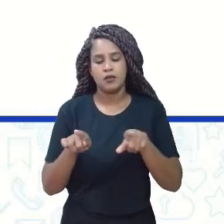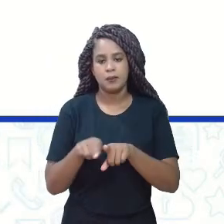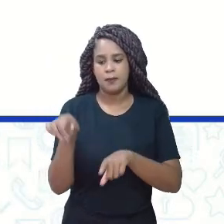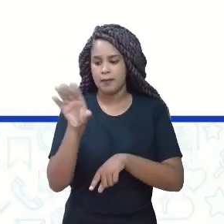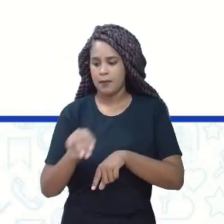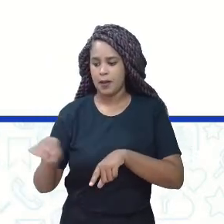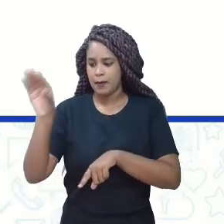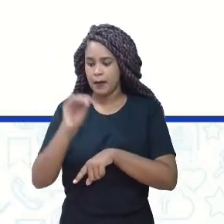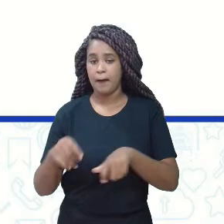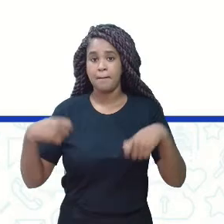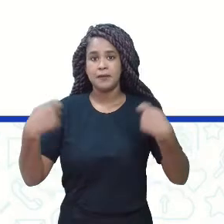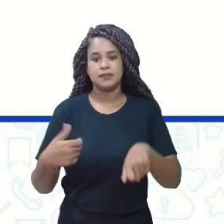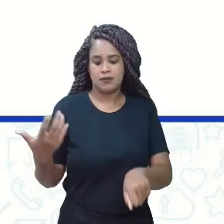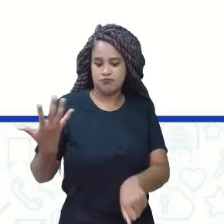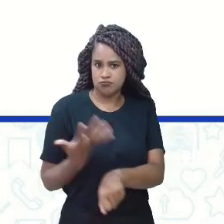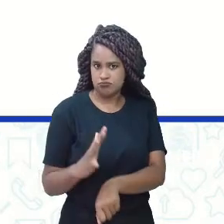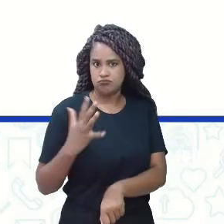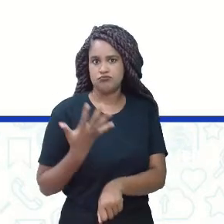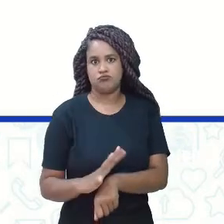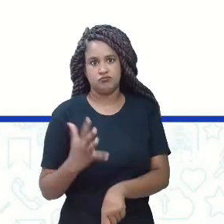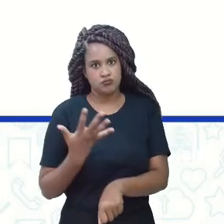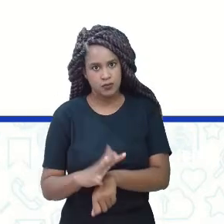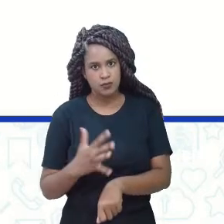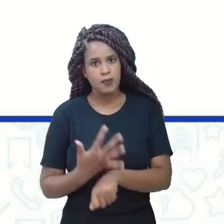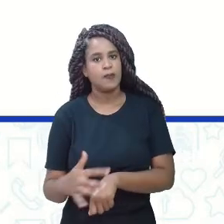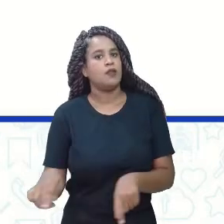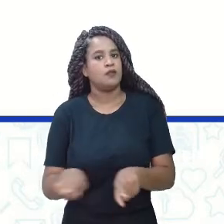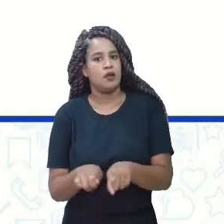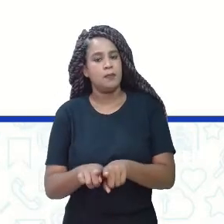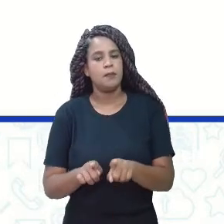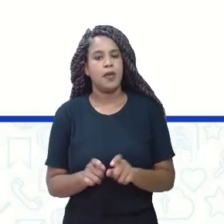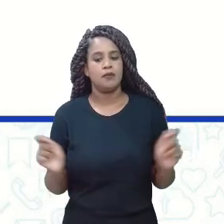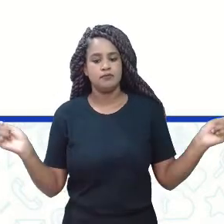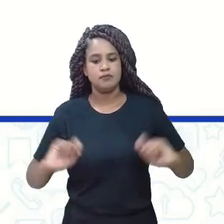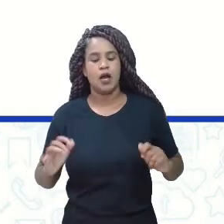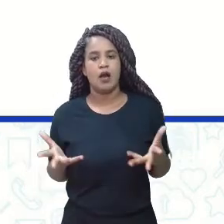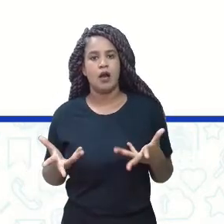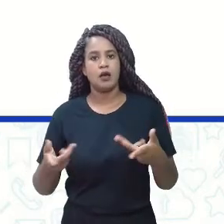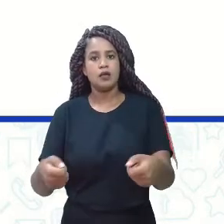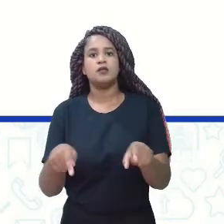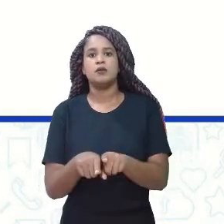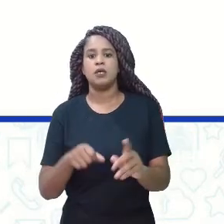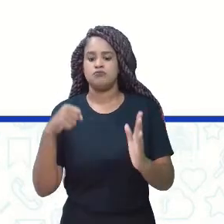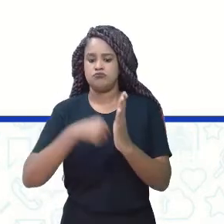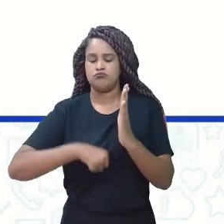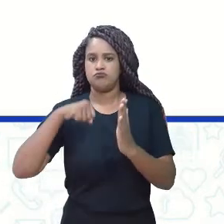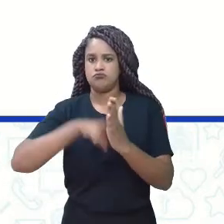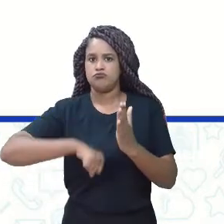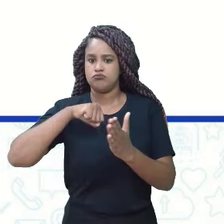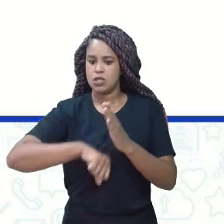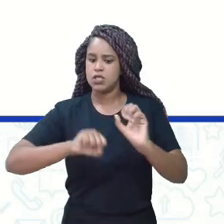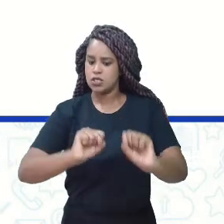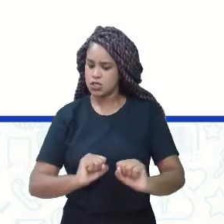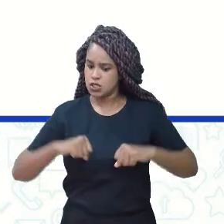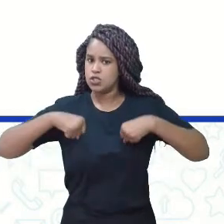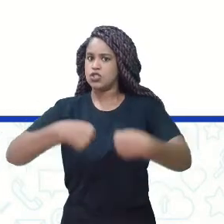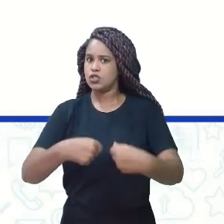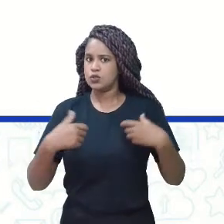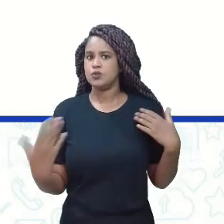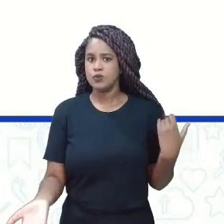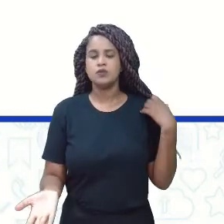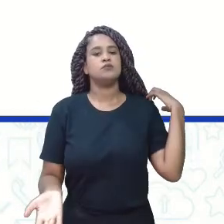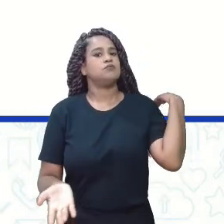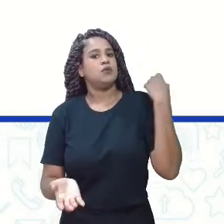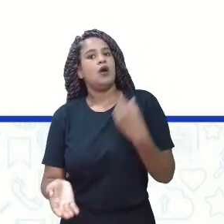dele o quê? Ensaiar, né, ter talento e se dedicar nos ensaios, fazer tudo certinho,